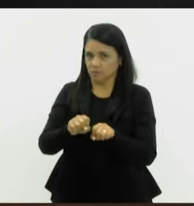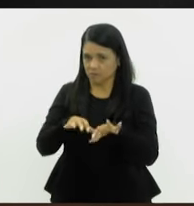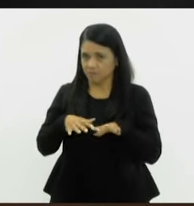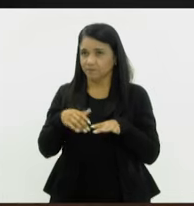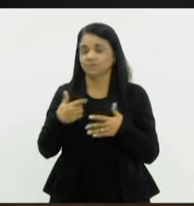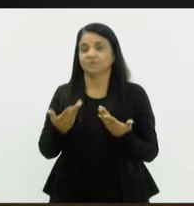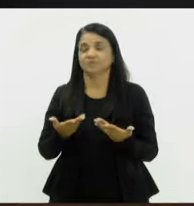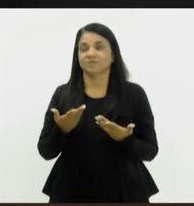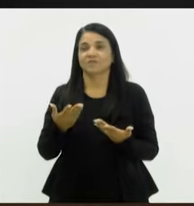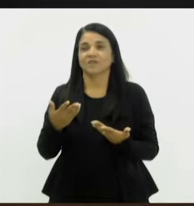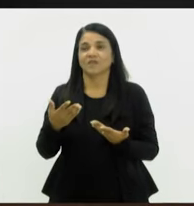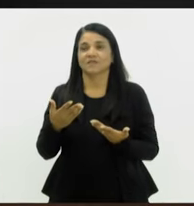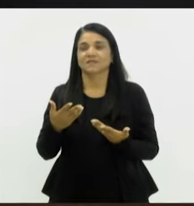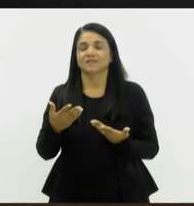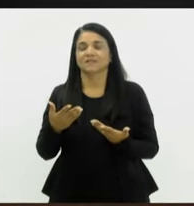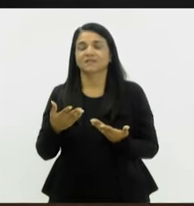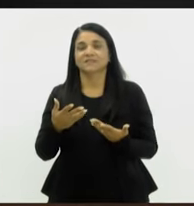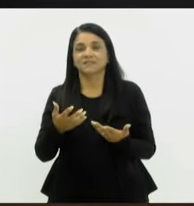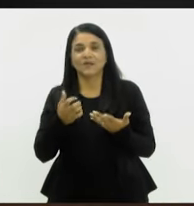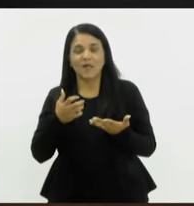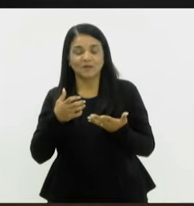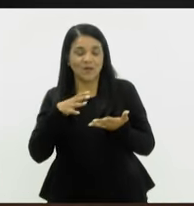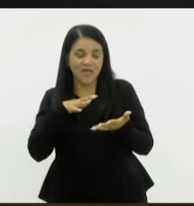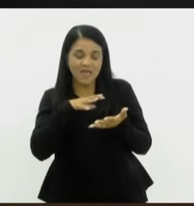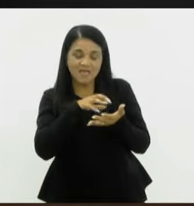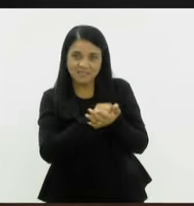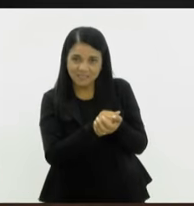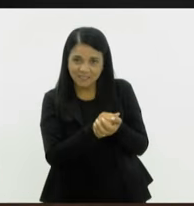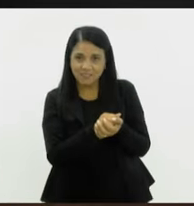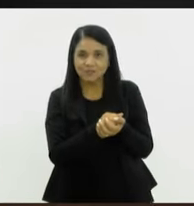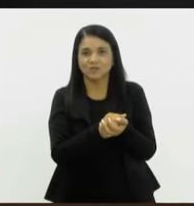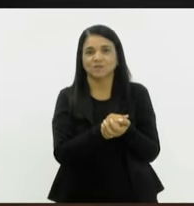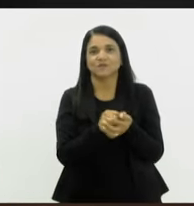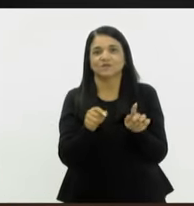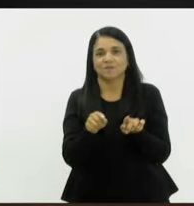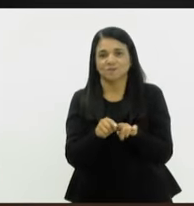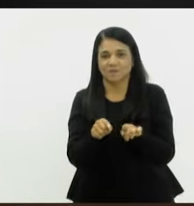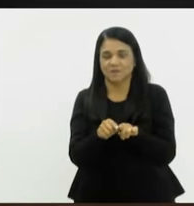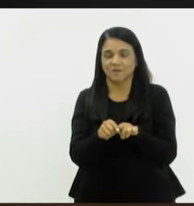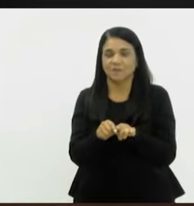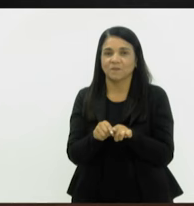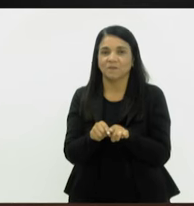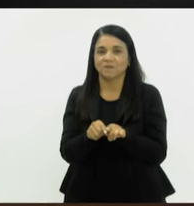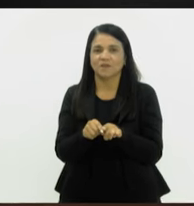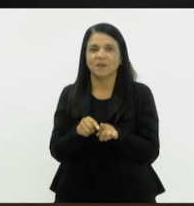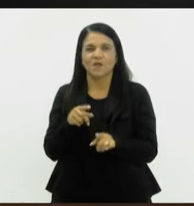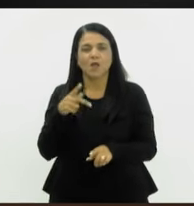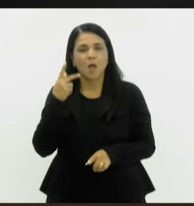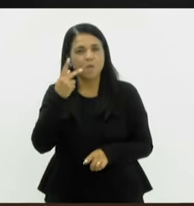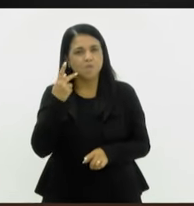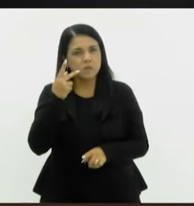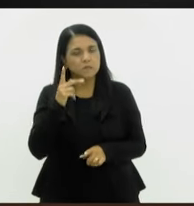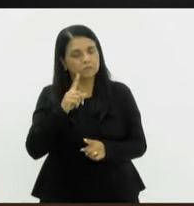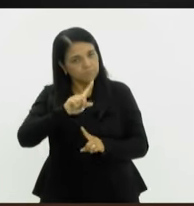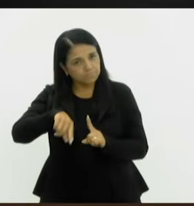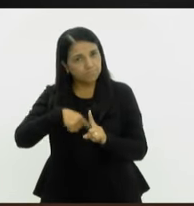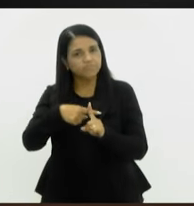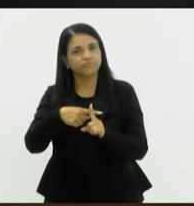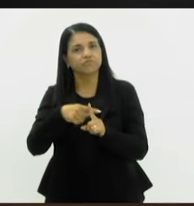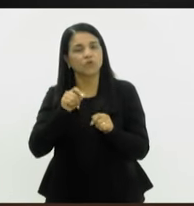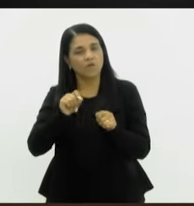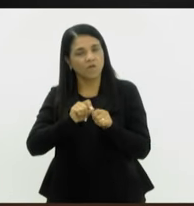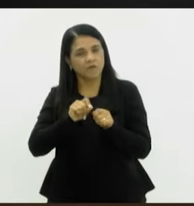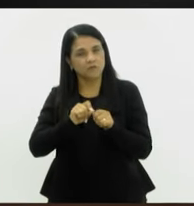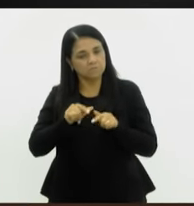muitas delongas mas fazendo um registro sobre eh eh política afirmativa sobre o fazer nós